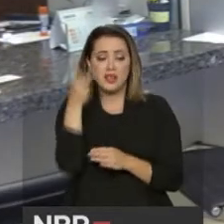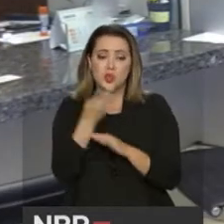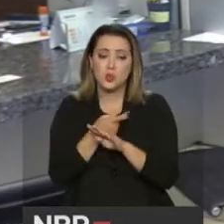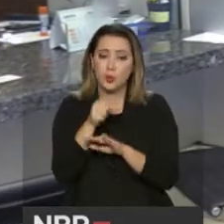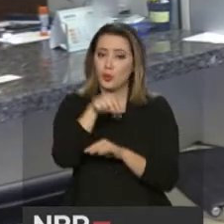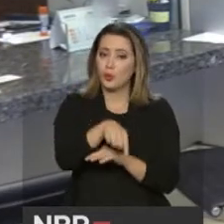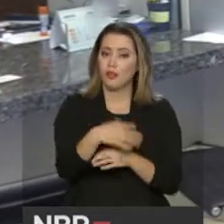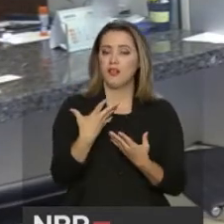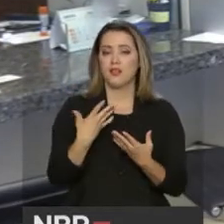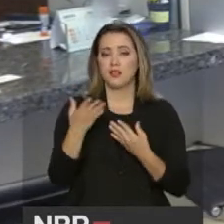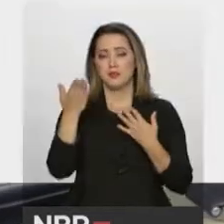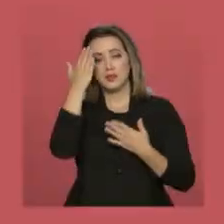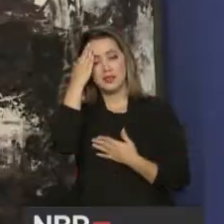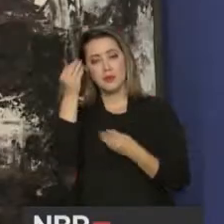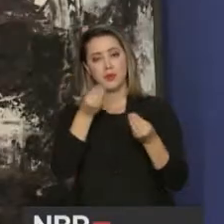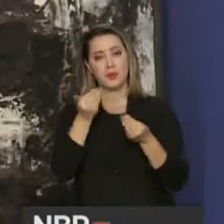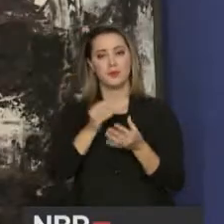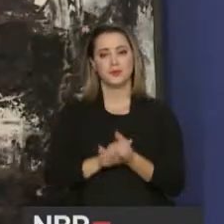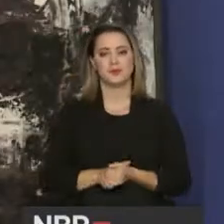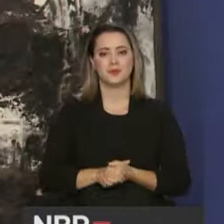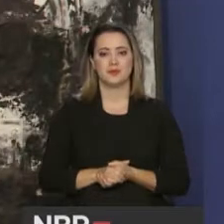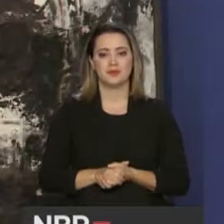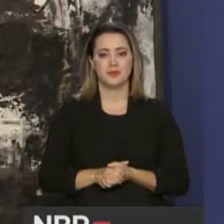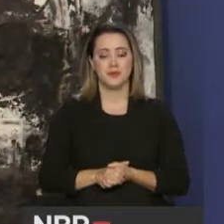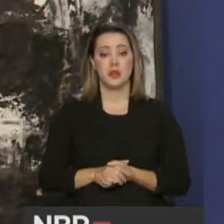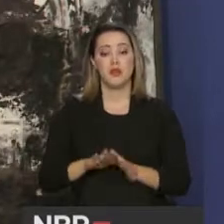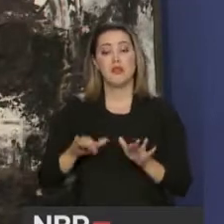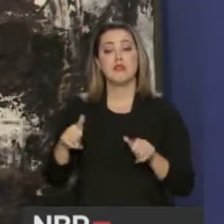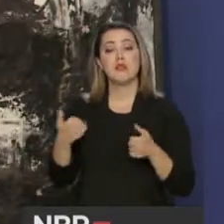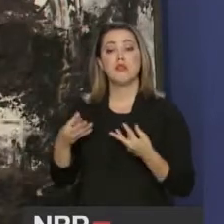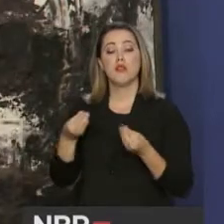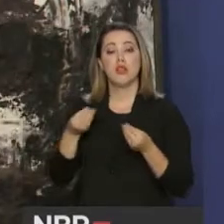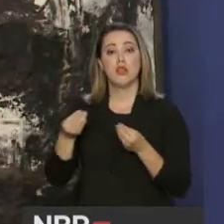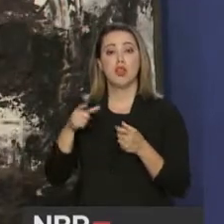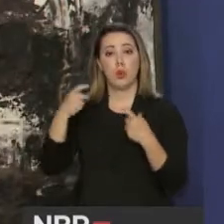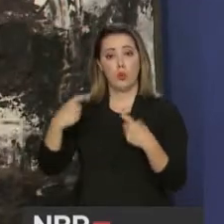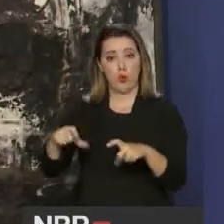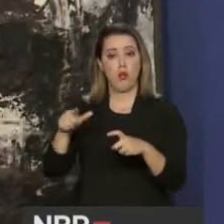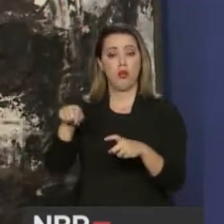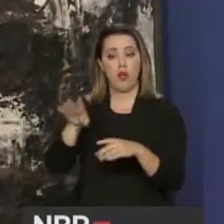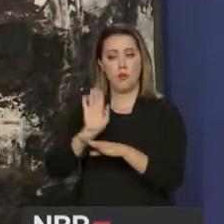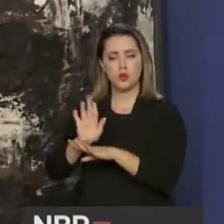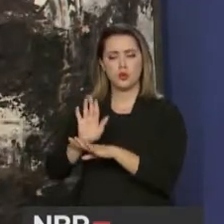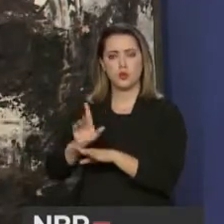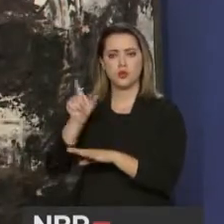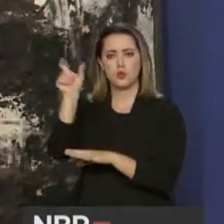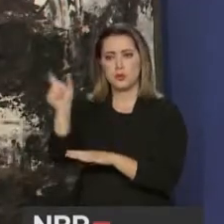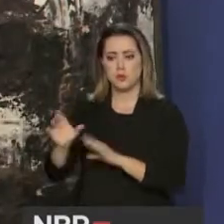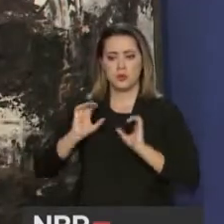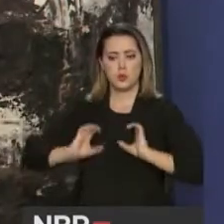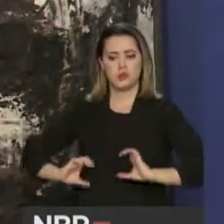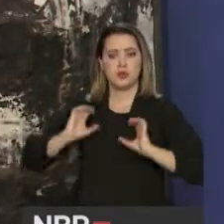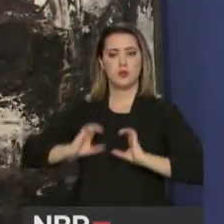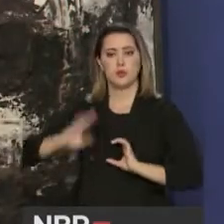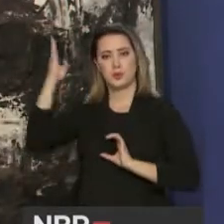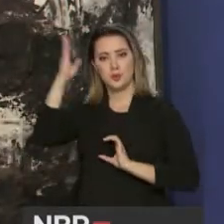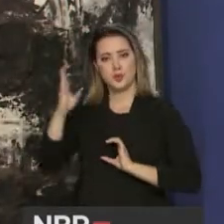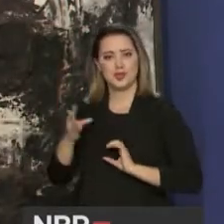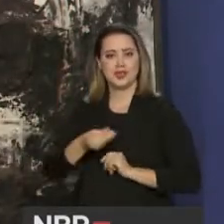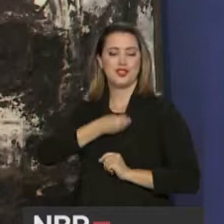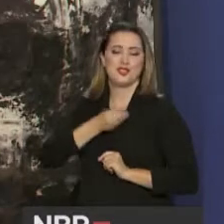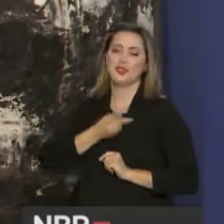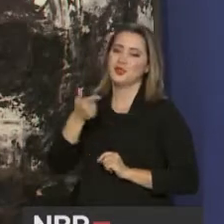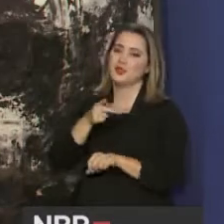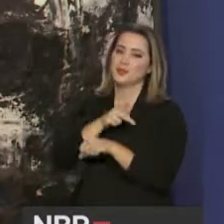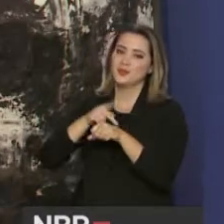né, para essas orientações. Heitor, então os consulados prestam esse serviço para os cidadãos brasileiros que estão fora do